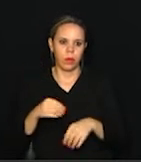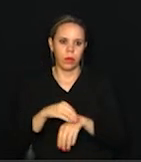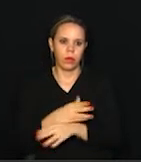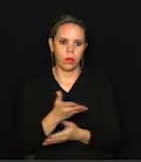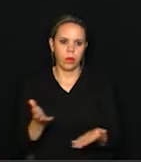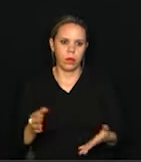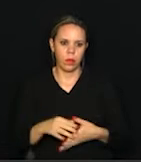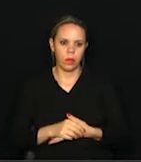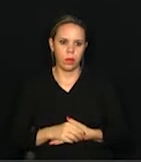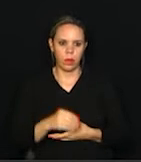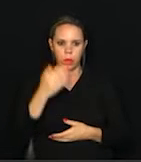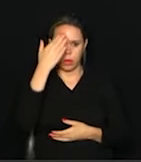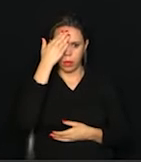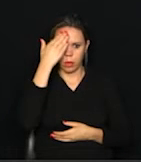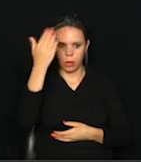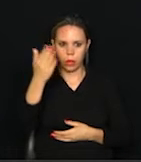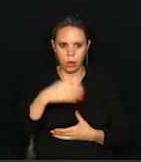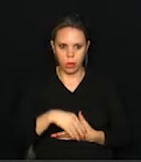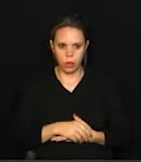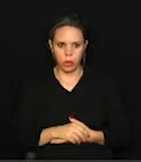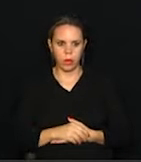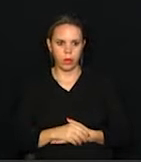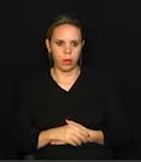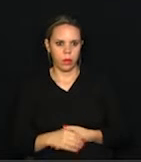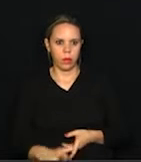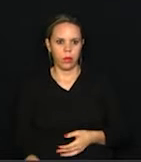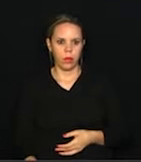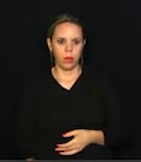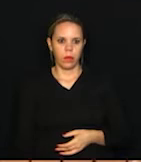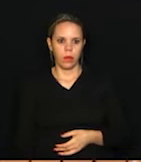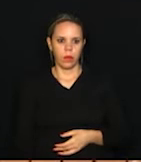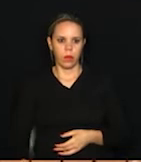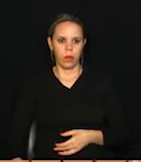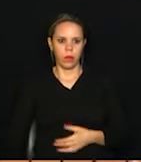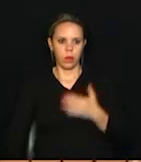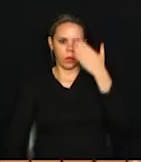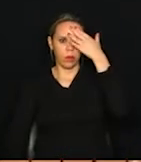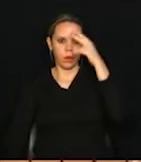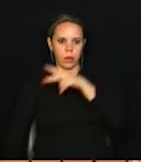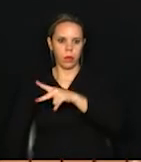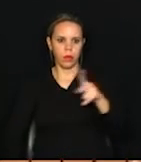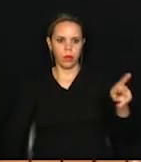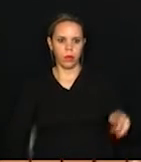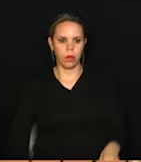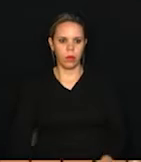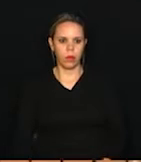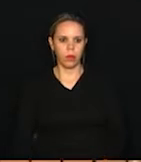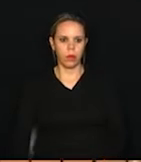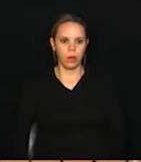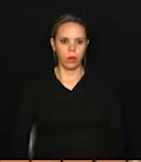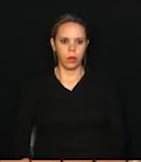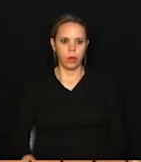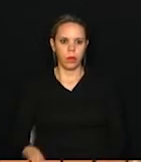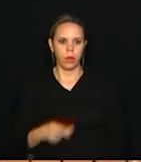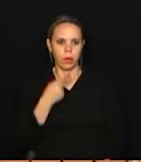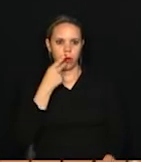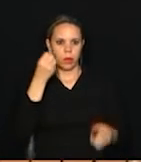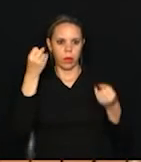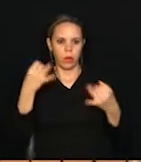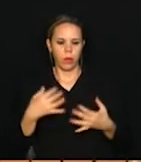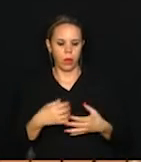senhores. Obrigado. Obrigado, presidente. pelas palavras, pela